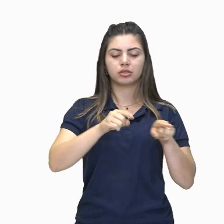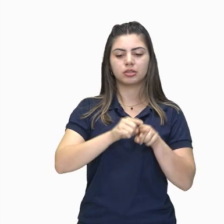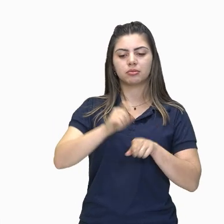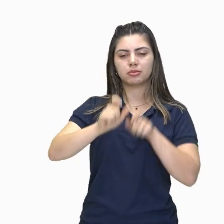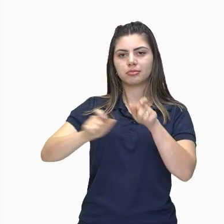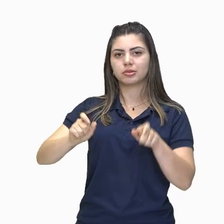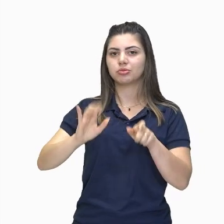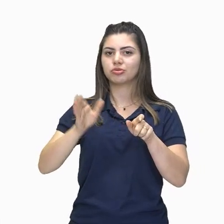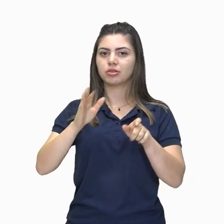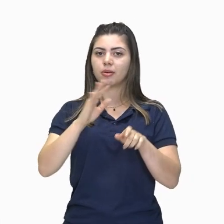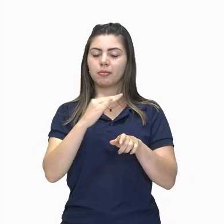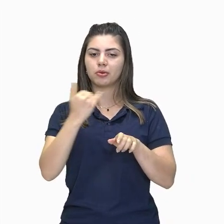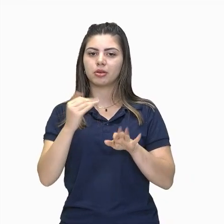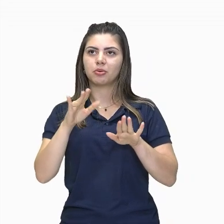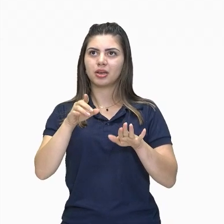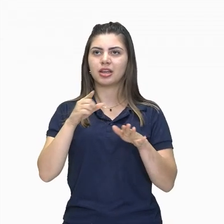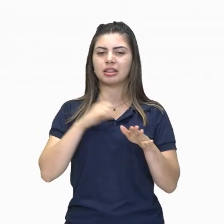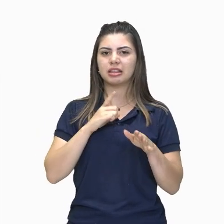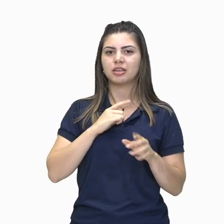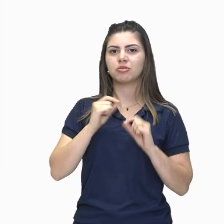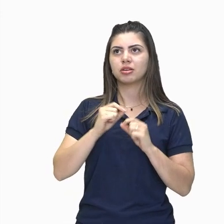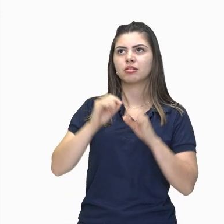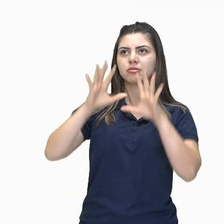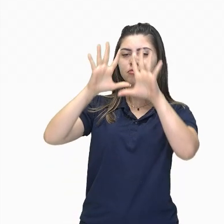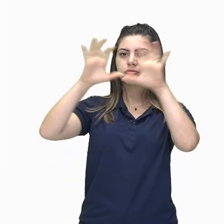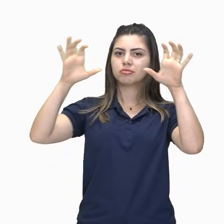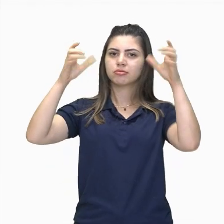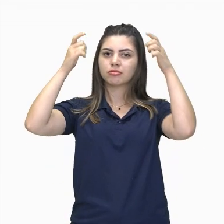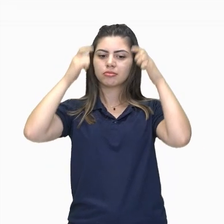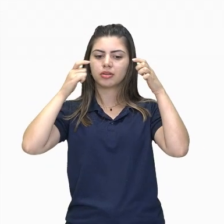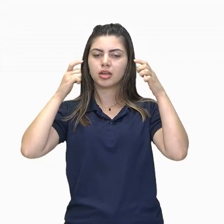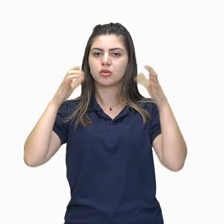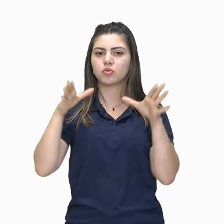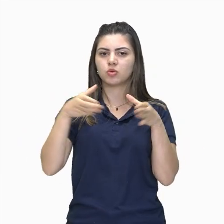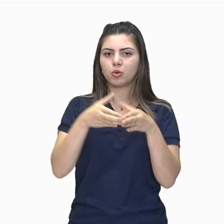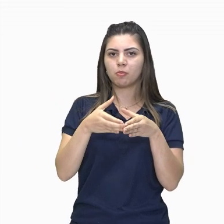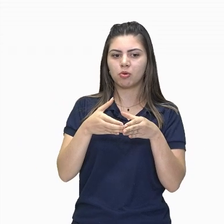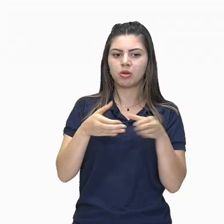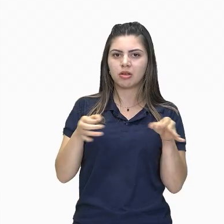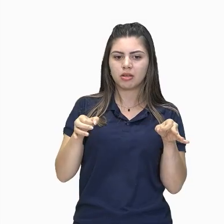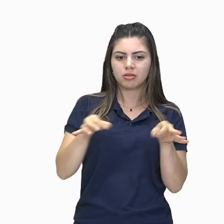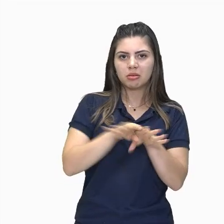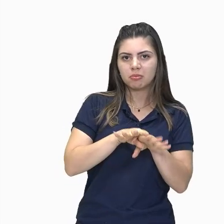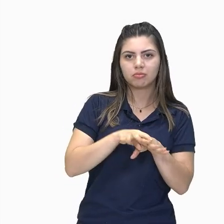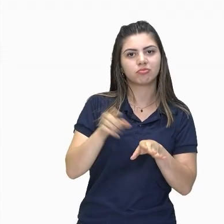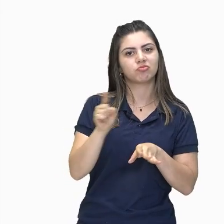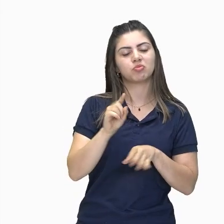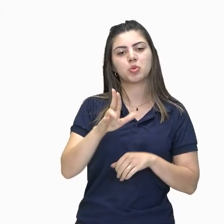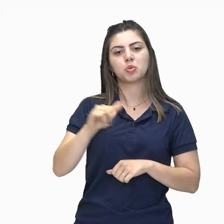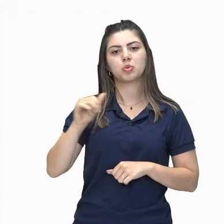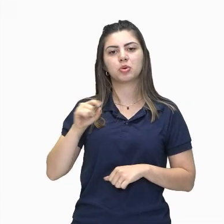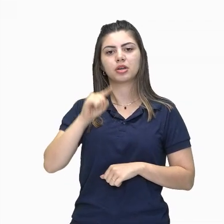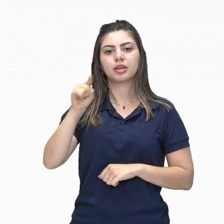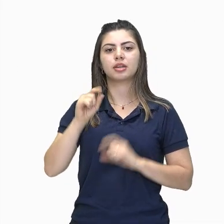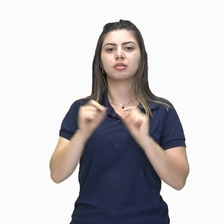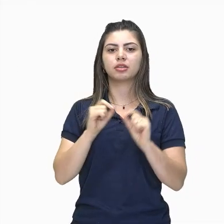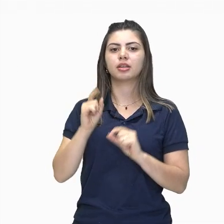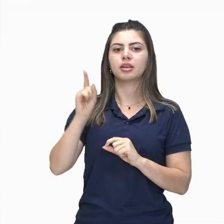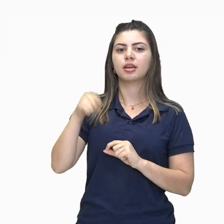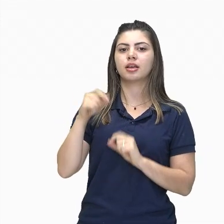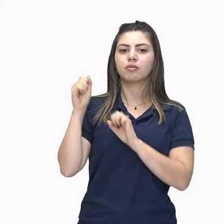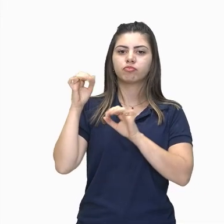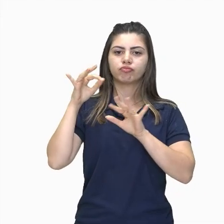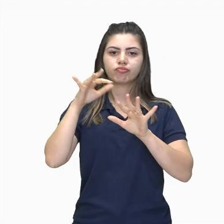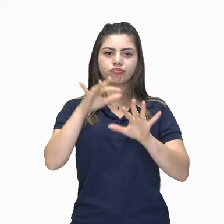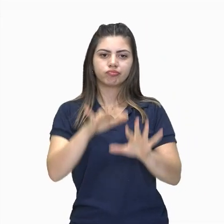reino não terá fim. Creio no Espírito Santo, Senhor que dá a vida, e procede do Pai. E com o